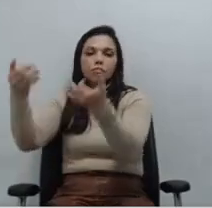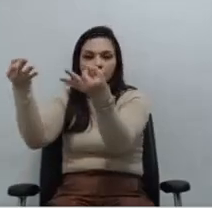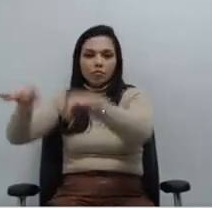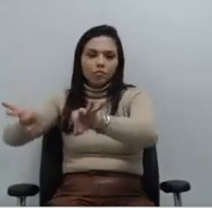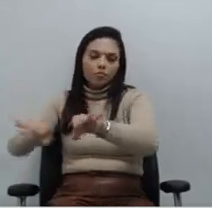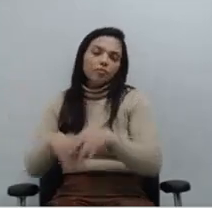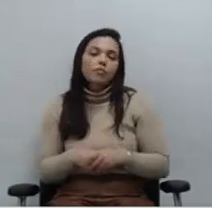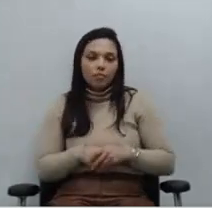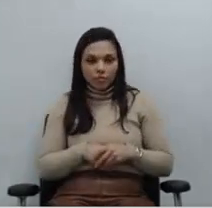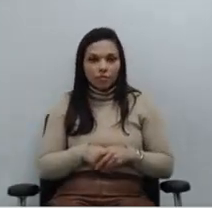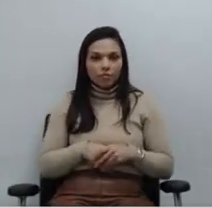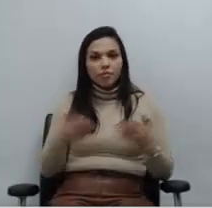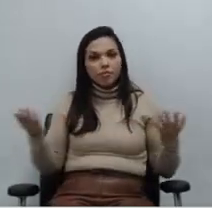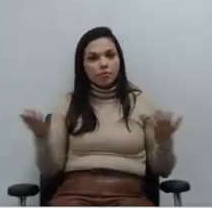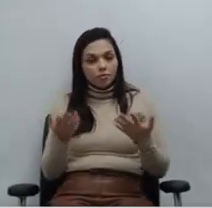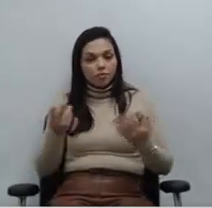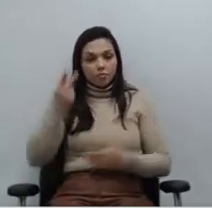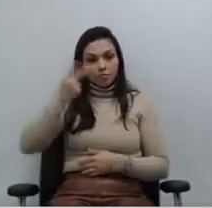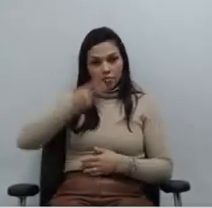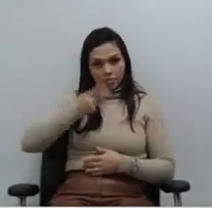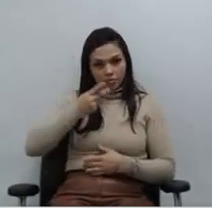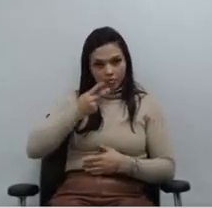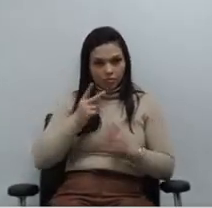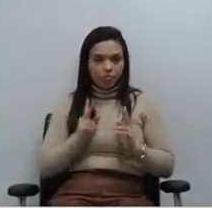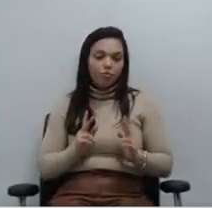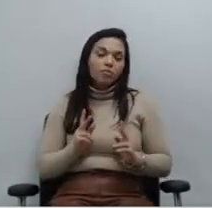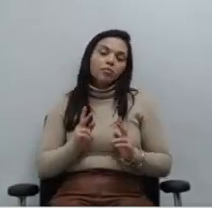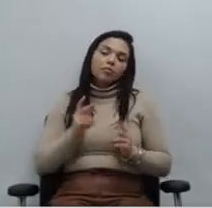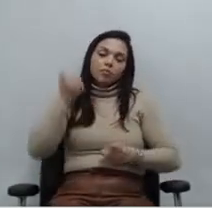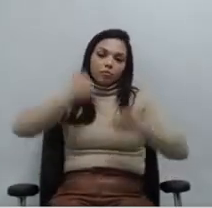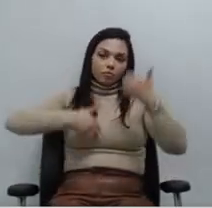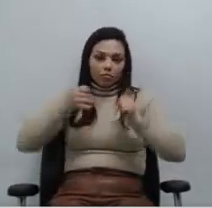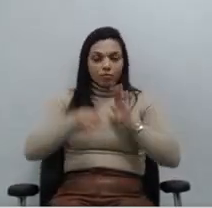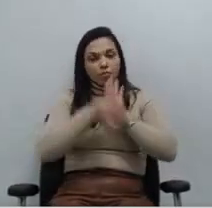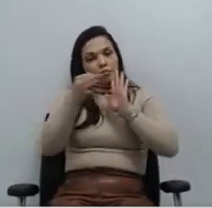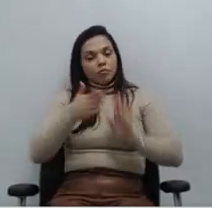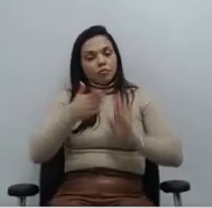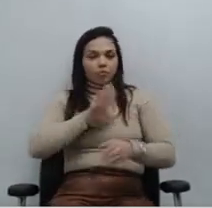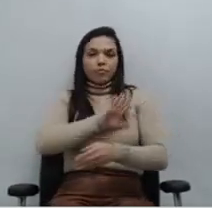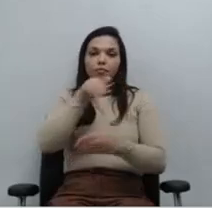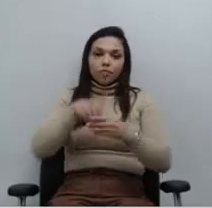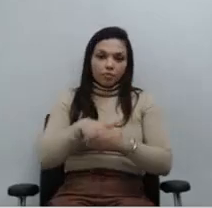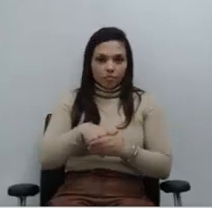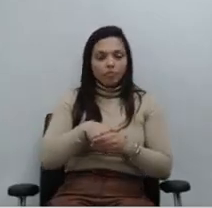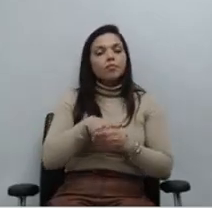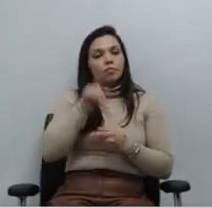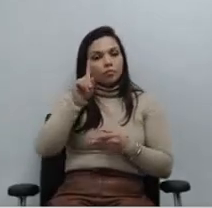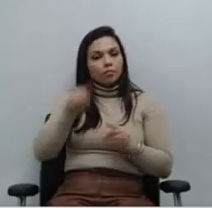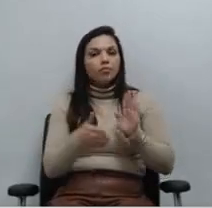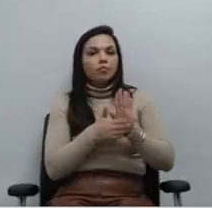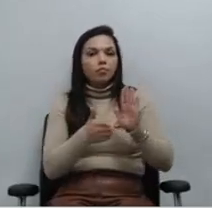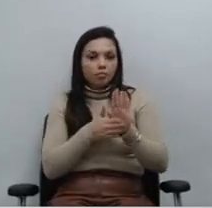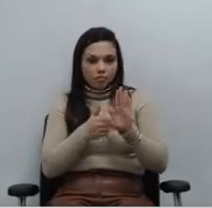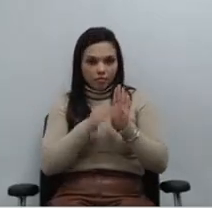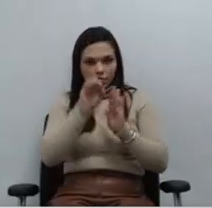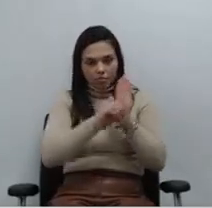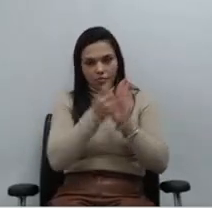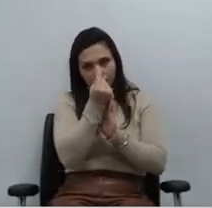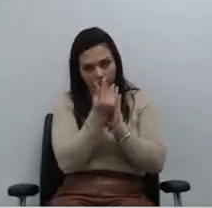agora na segunda parte do meu voto, que é sobre a importância da participação social e interna na discussão da proposta orçamentária na Defensoria